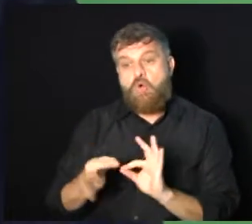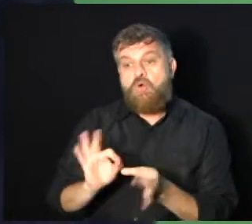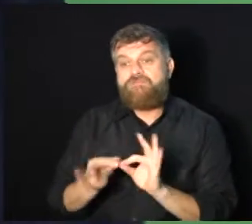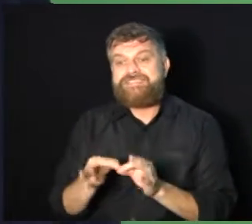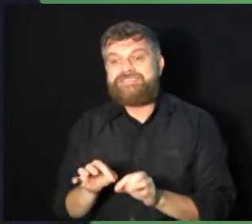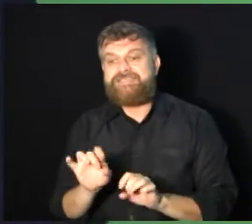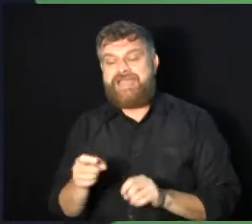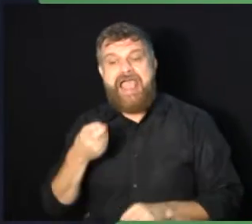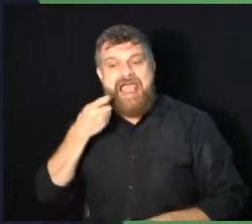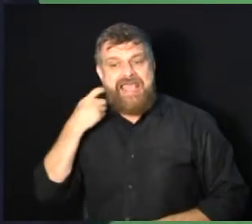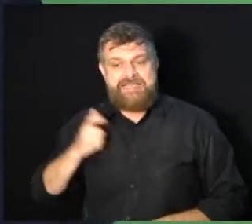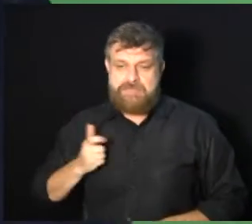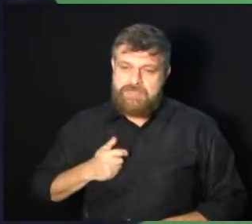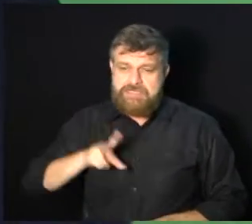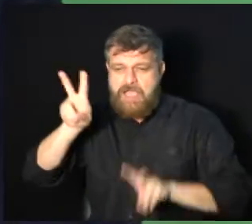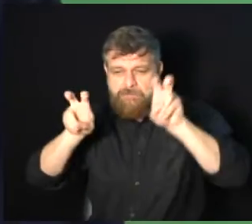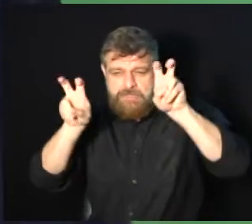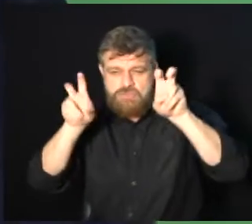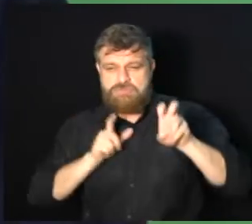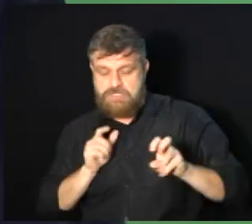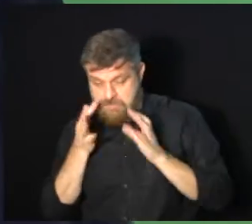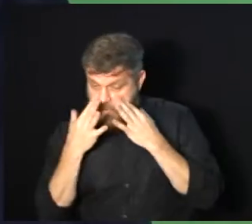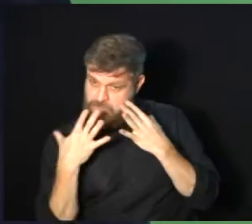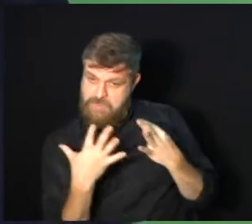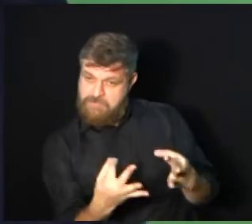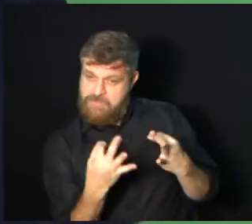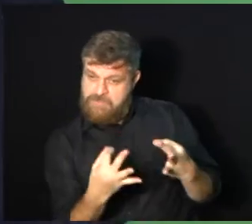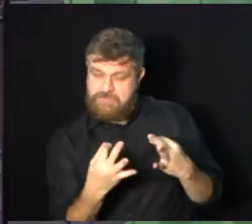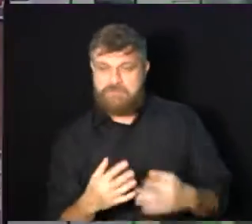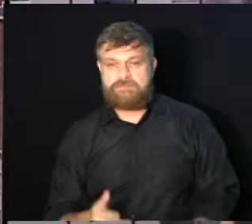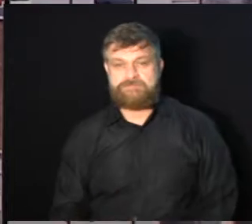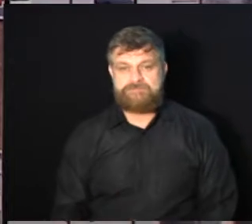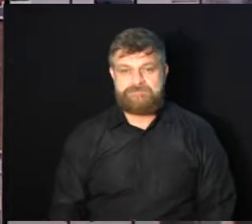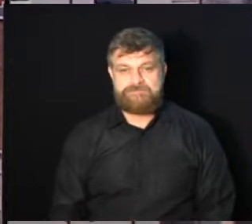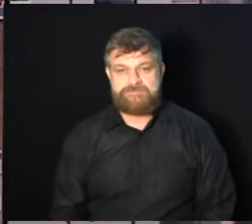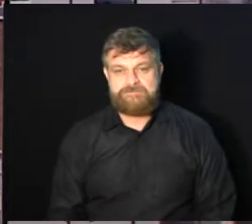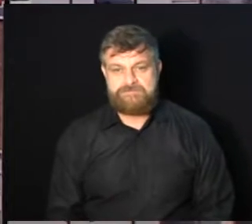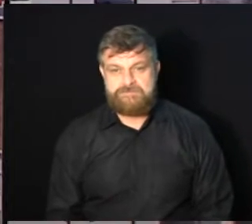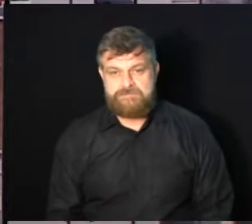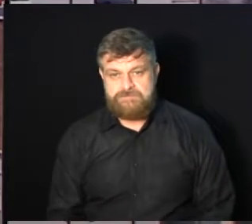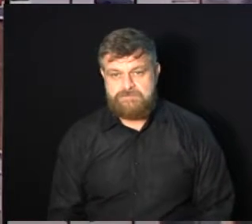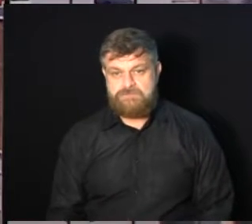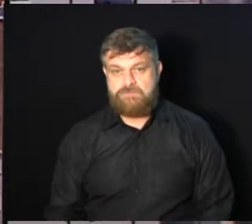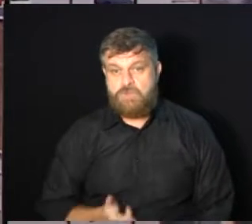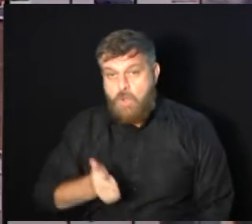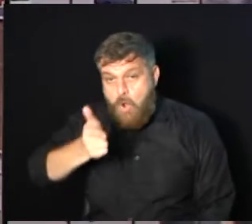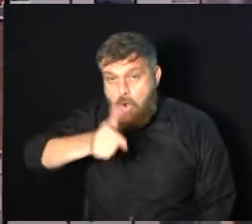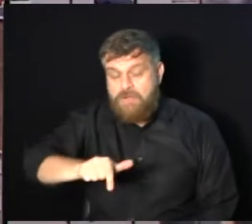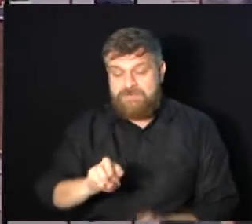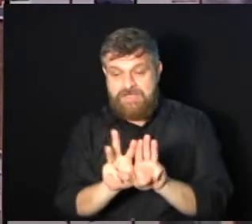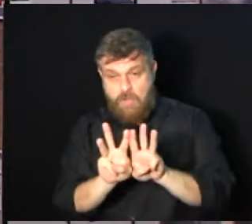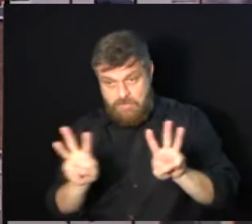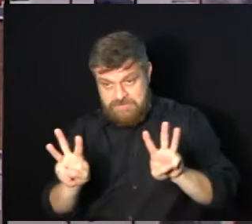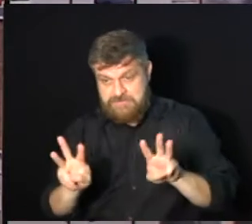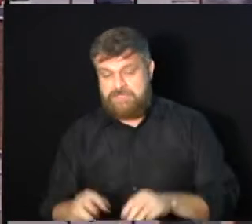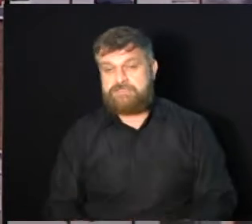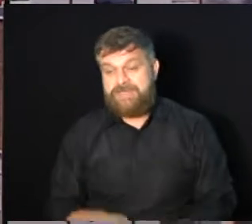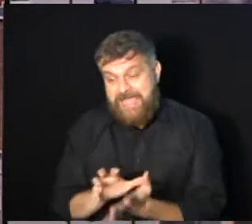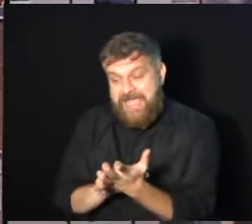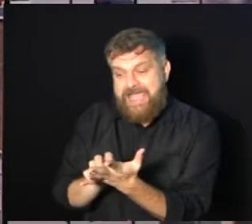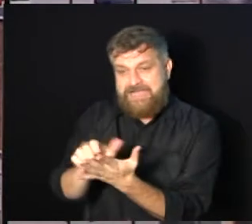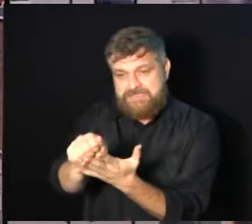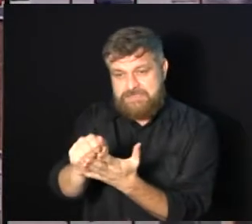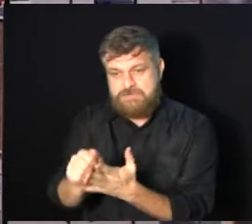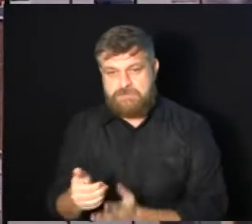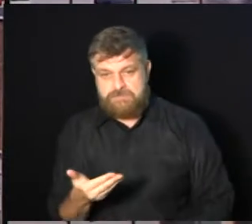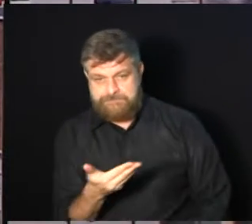temas que não caem tanto, mas às vezes caem para alunos que se interessam por vestibulares mais difíceis. Vamos repetir o site, então, agora para as